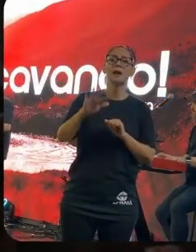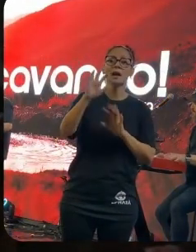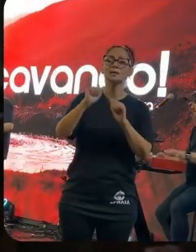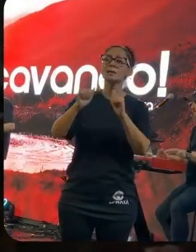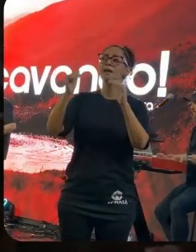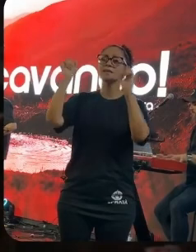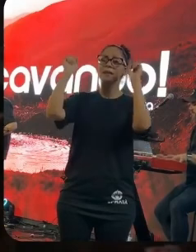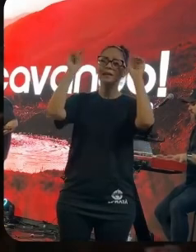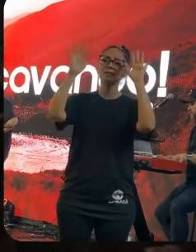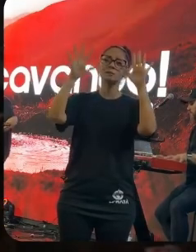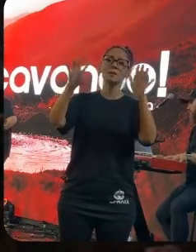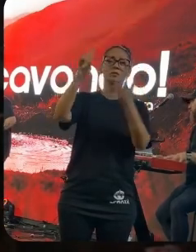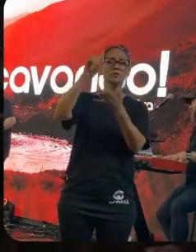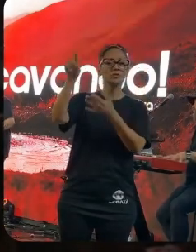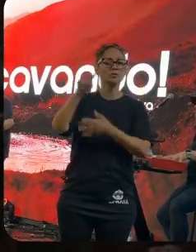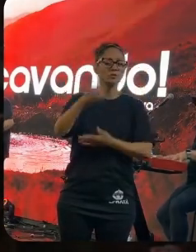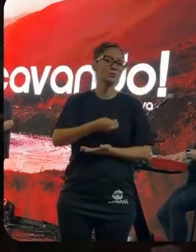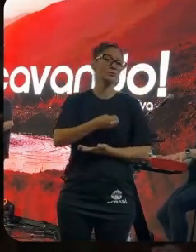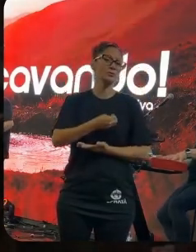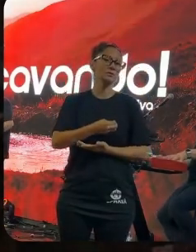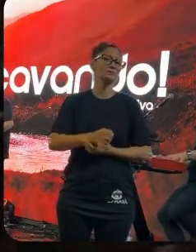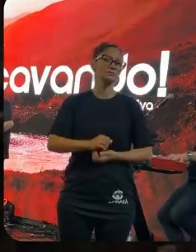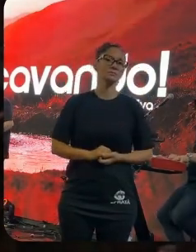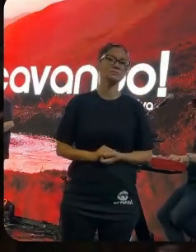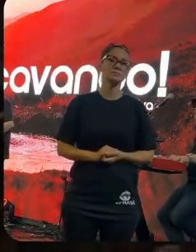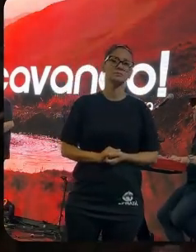de Deus.